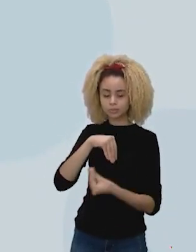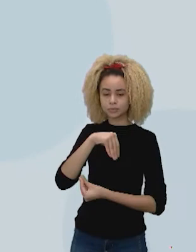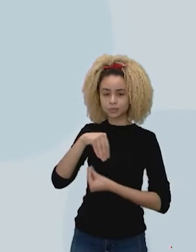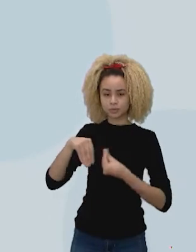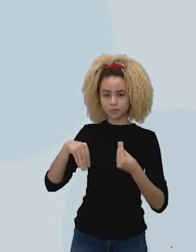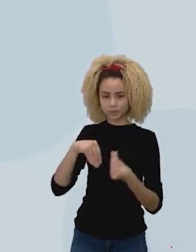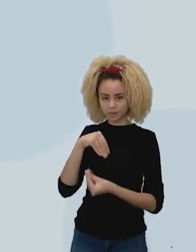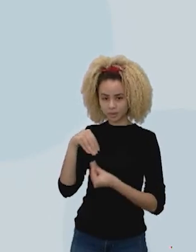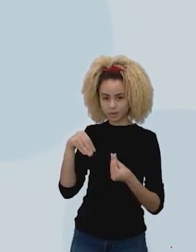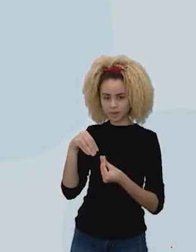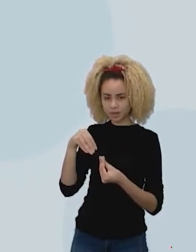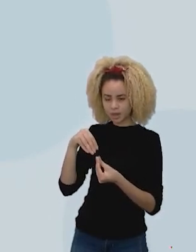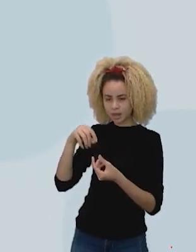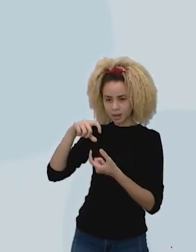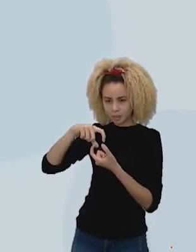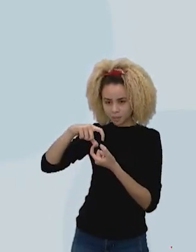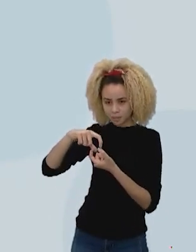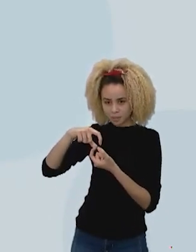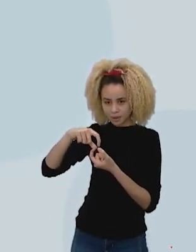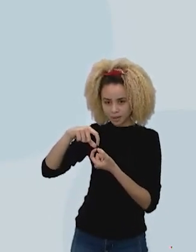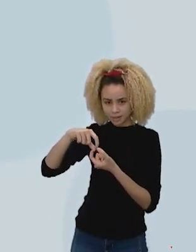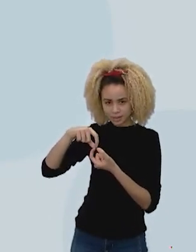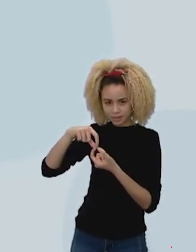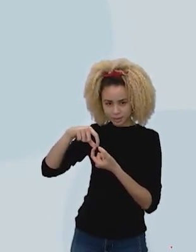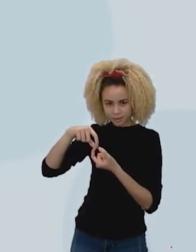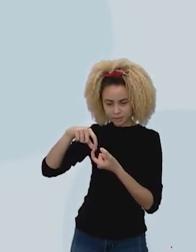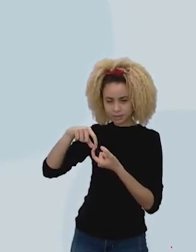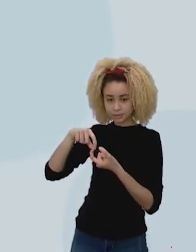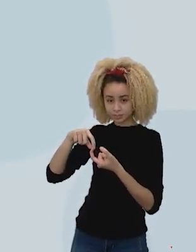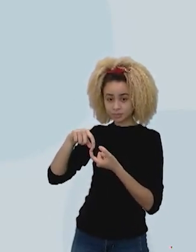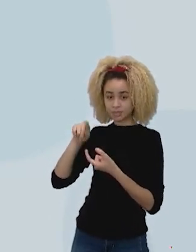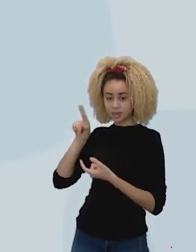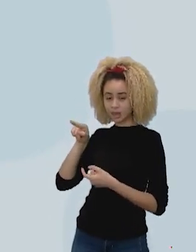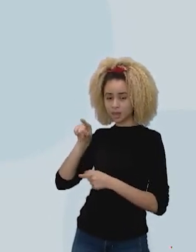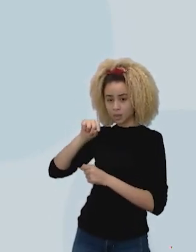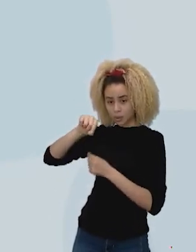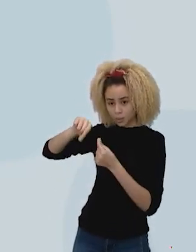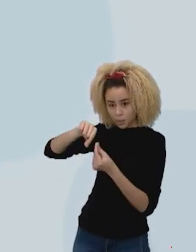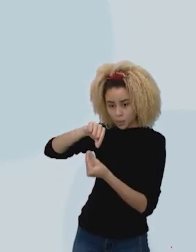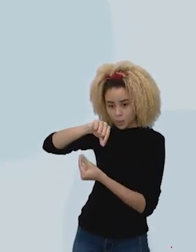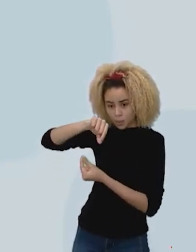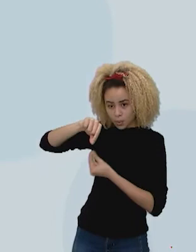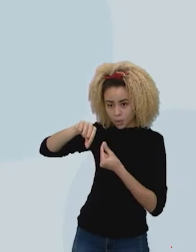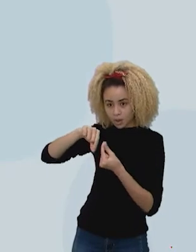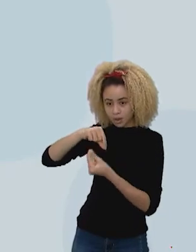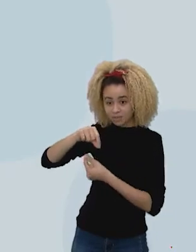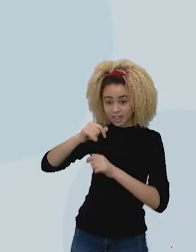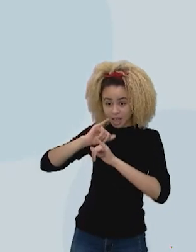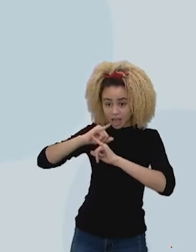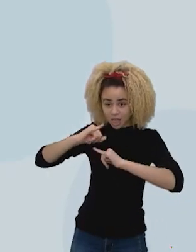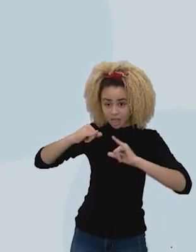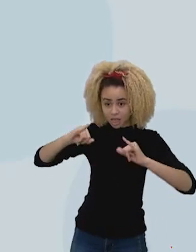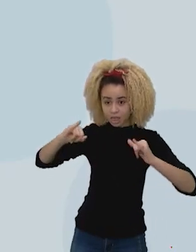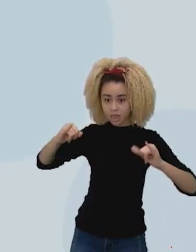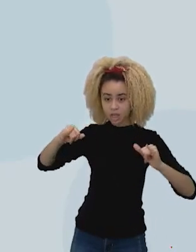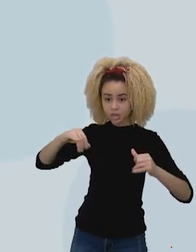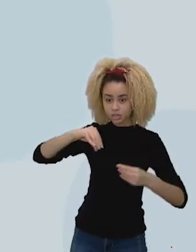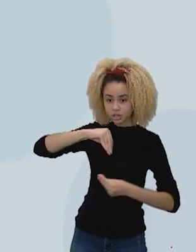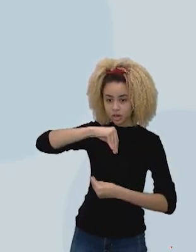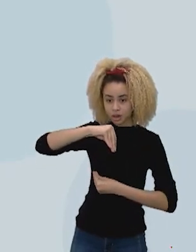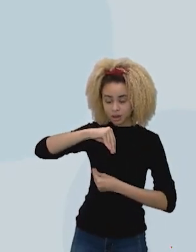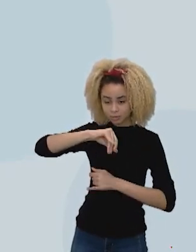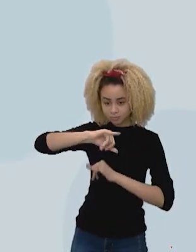Aquela peça mecânica que está funcionando ali é justamente o que faz a energia elétrica transformada